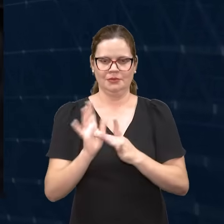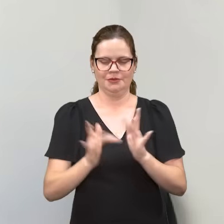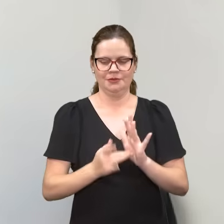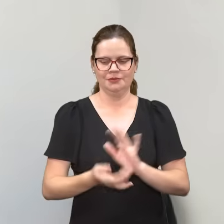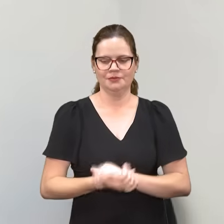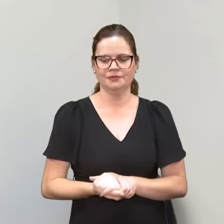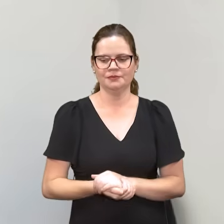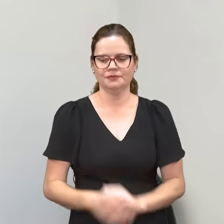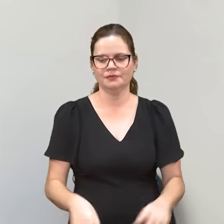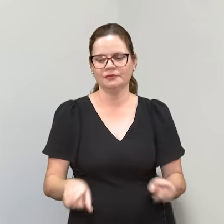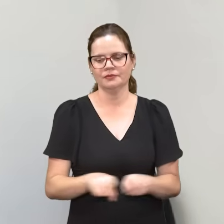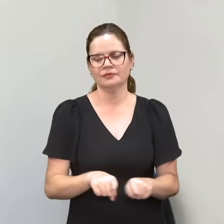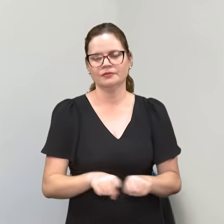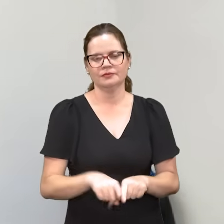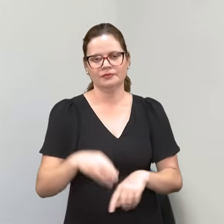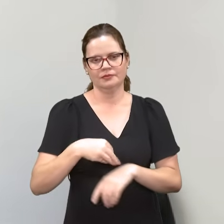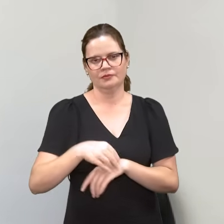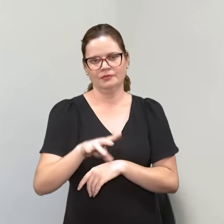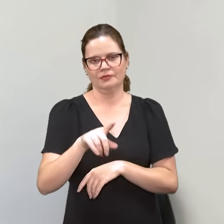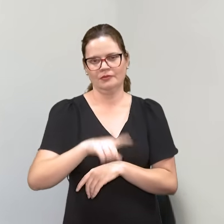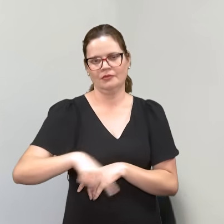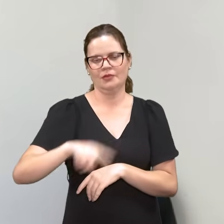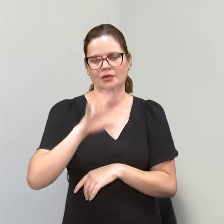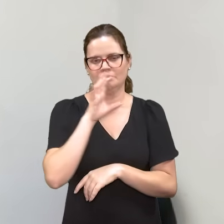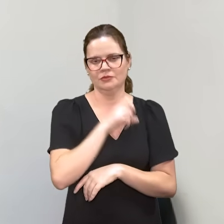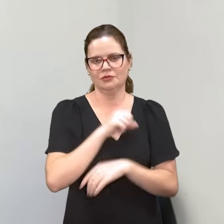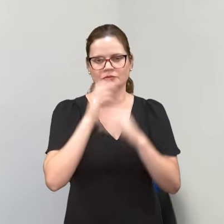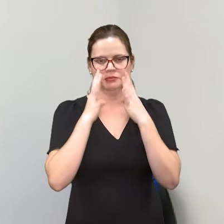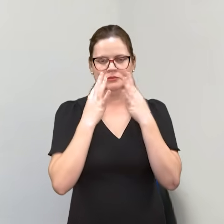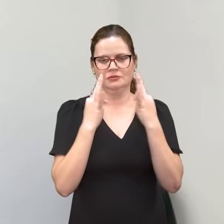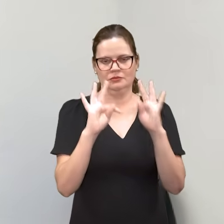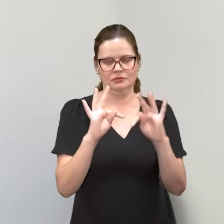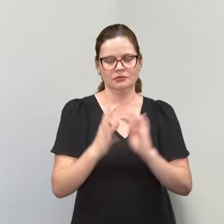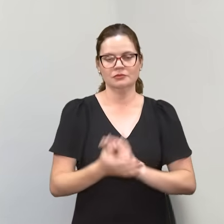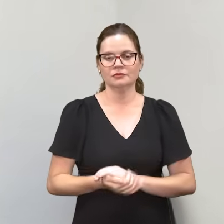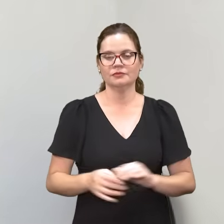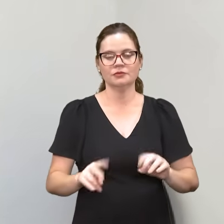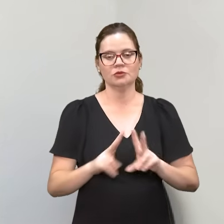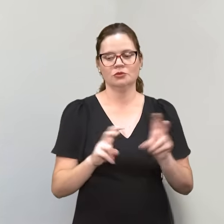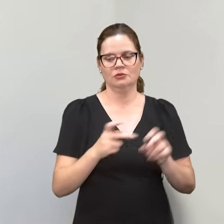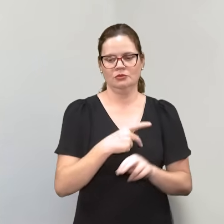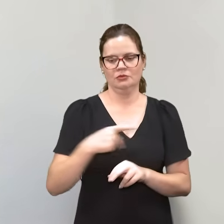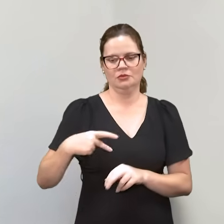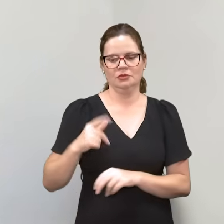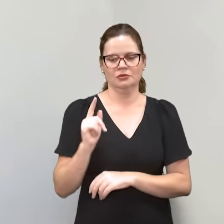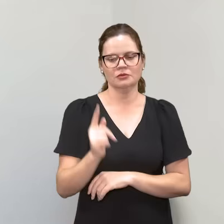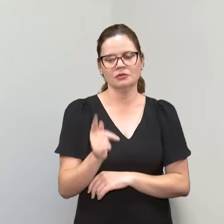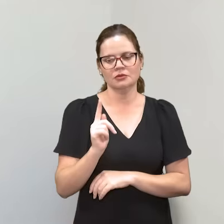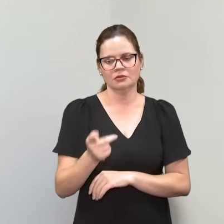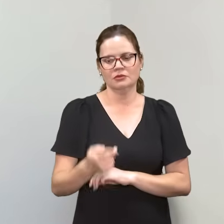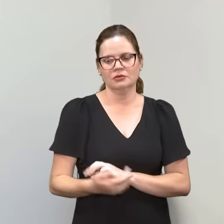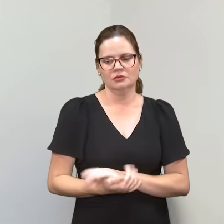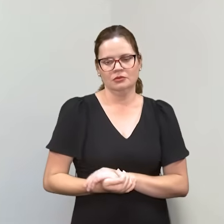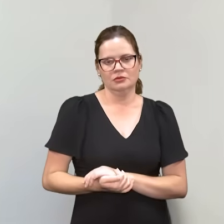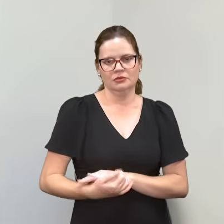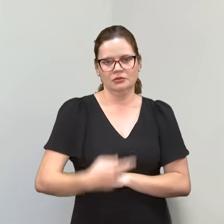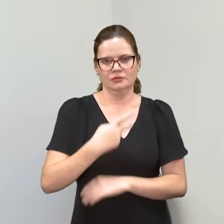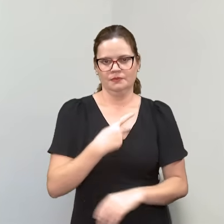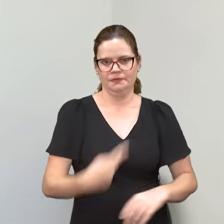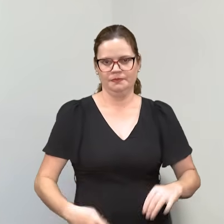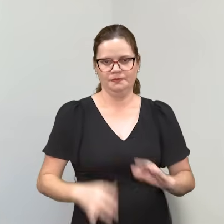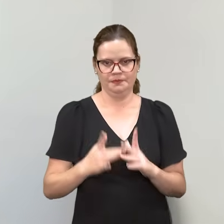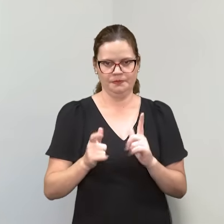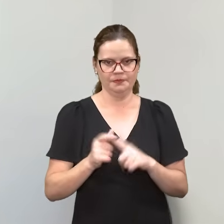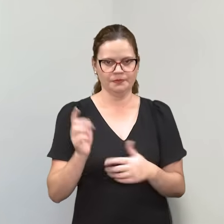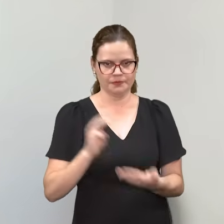Senhor. Queremos deixar aqui uma breve palavra de testemunho a respeito do pastor Gedeuti Gueiros, presidente da